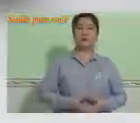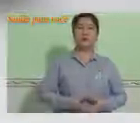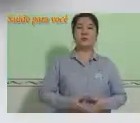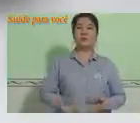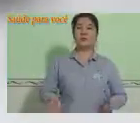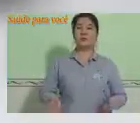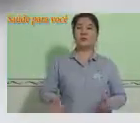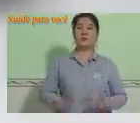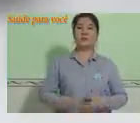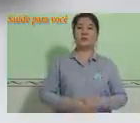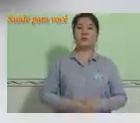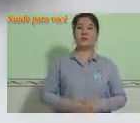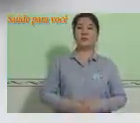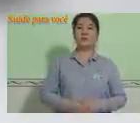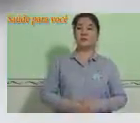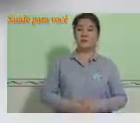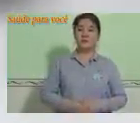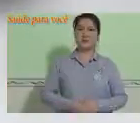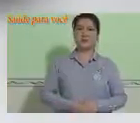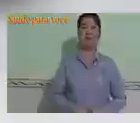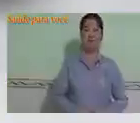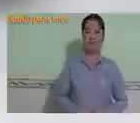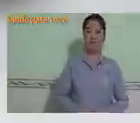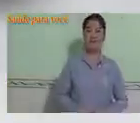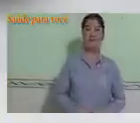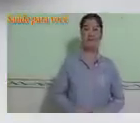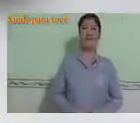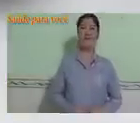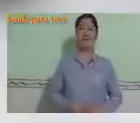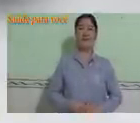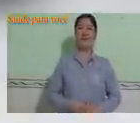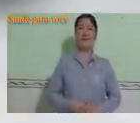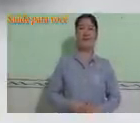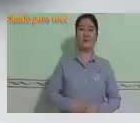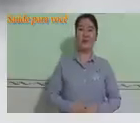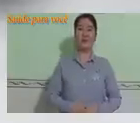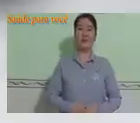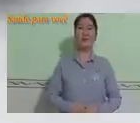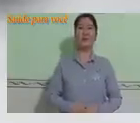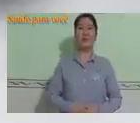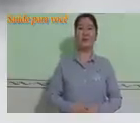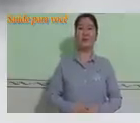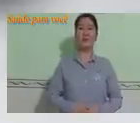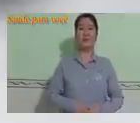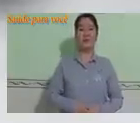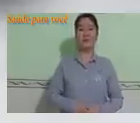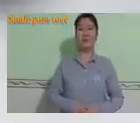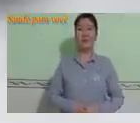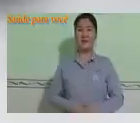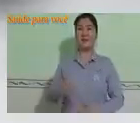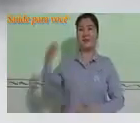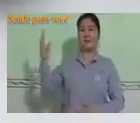Veja outros cuidados que você deve ter quando você utiliza lentes de contato, ponto, tatuagem, dois pontos no corpo, em